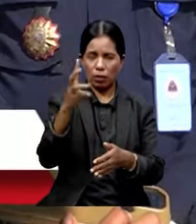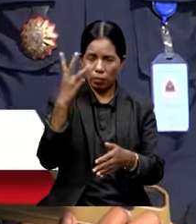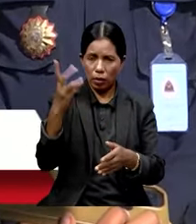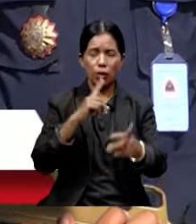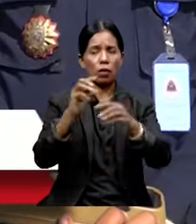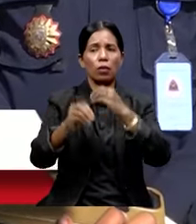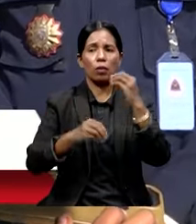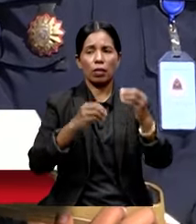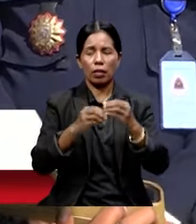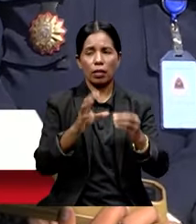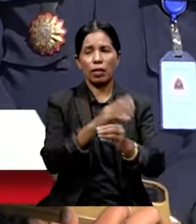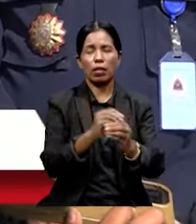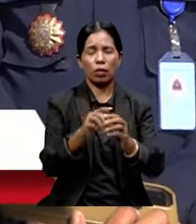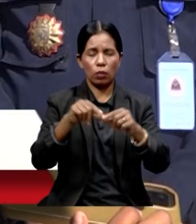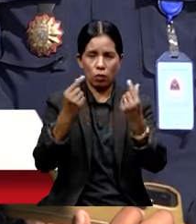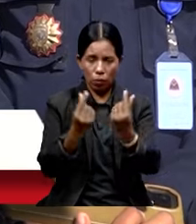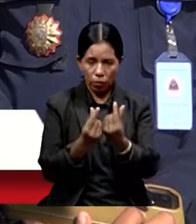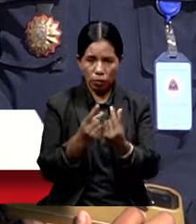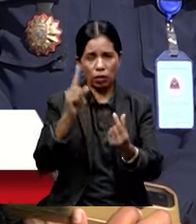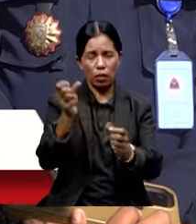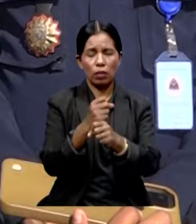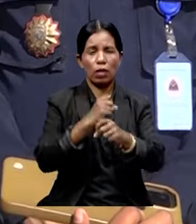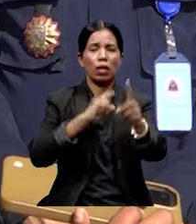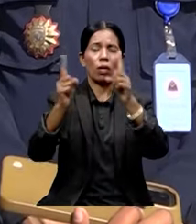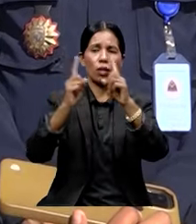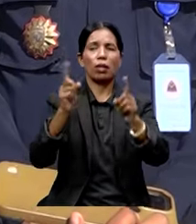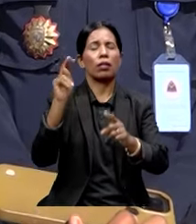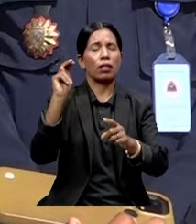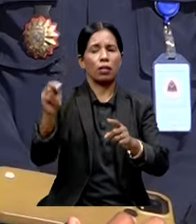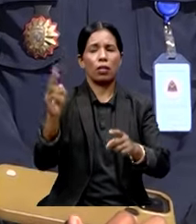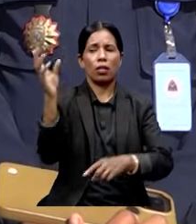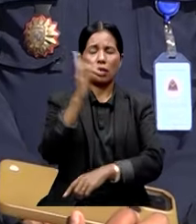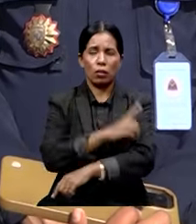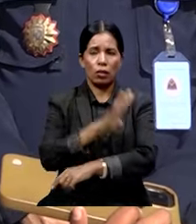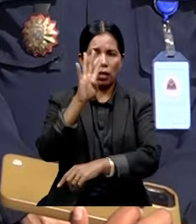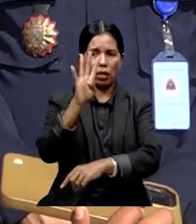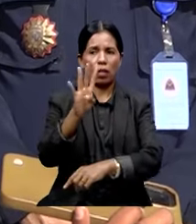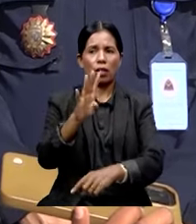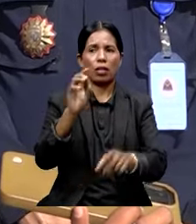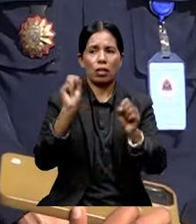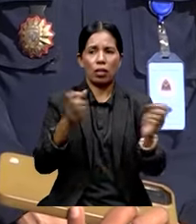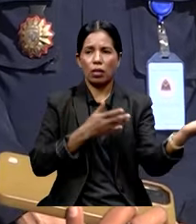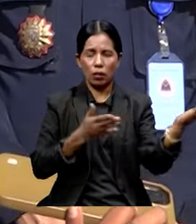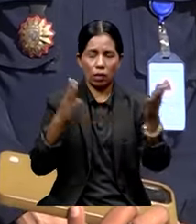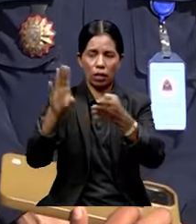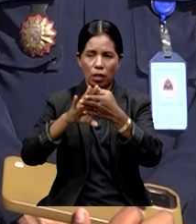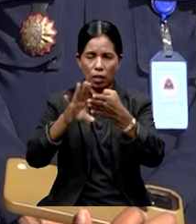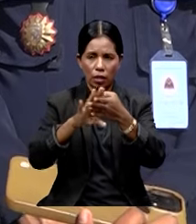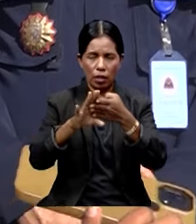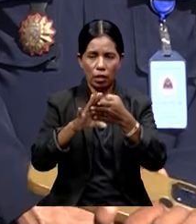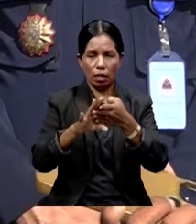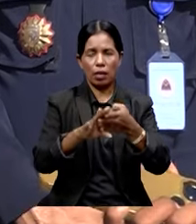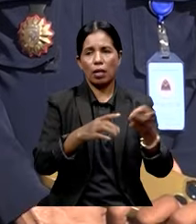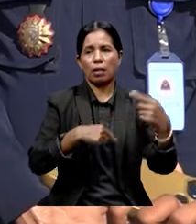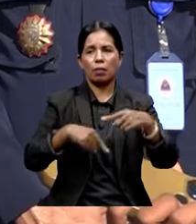cidadão ya grupo ida nebe maka kara kata halo demonstração, maka nya lorong hat antes ne nya tenke atamana kata conhecimento vai